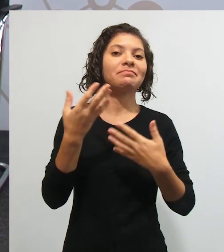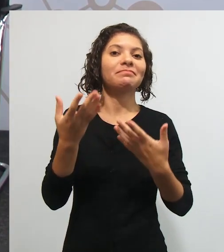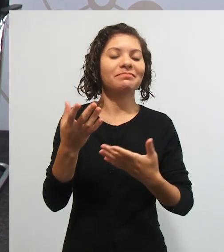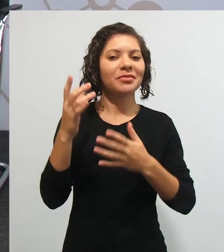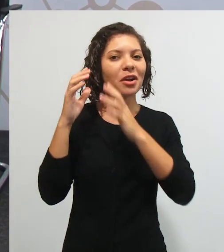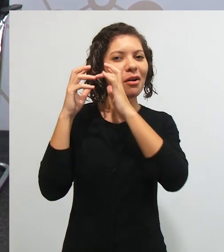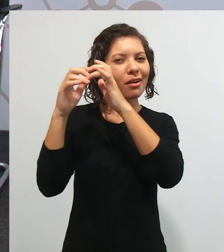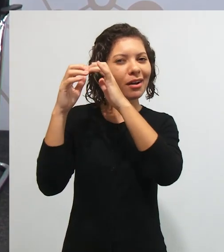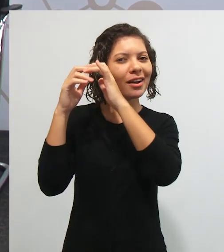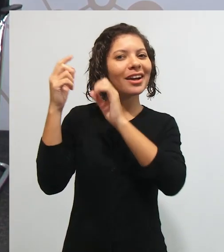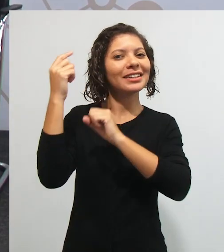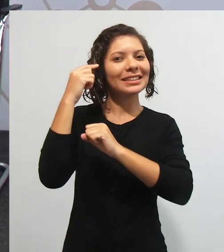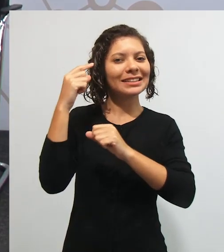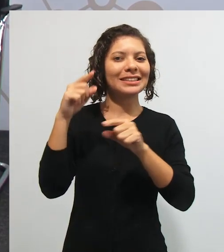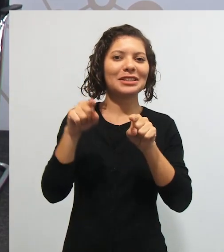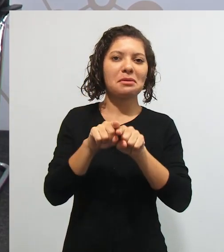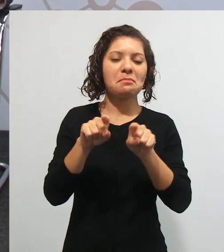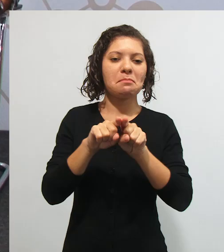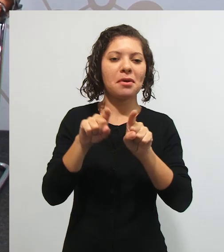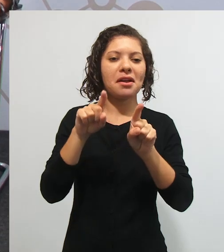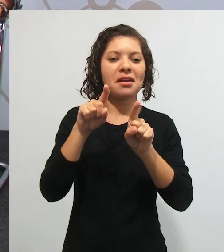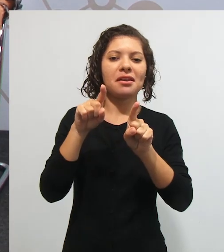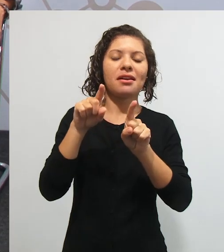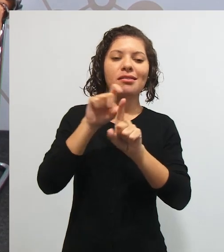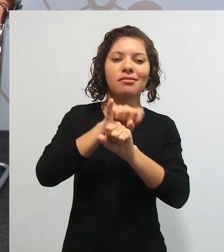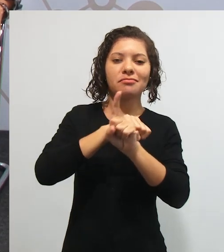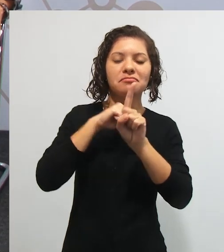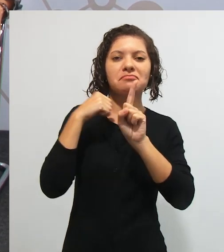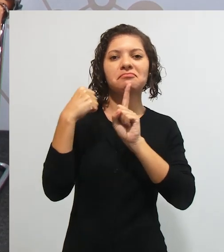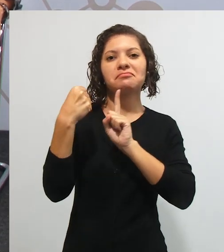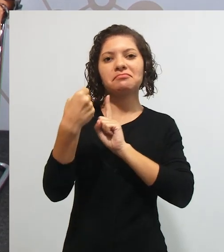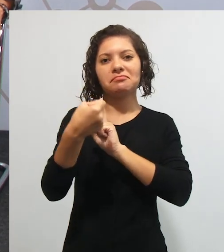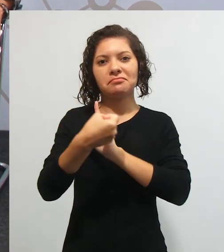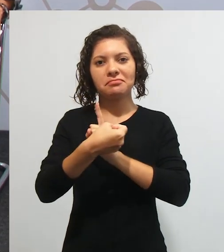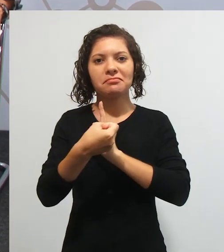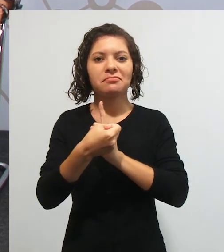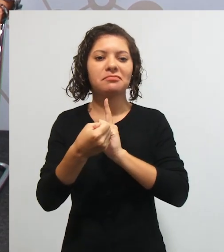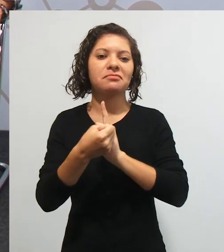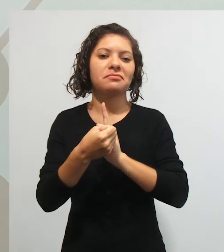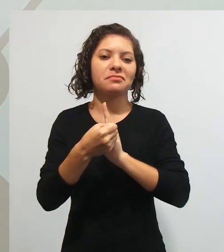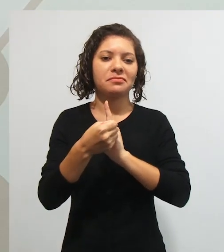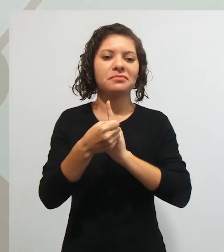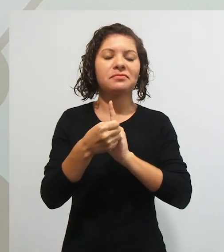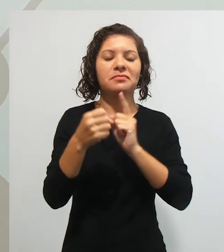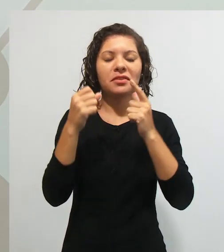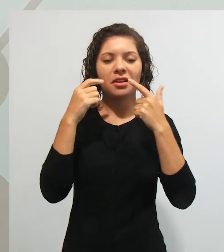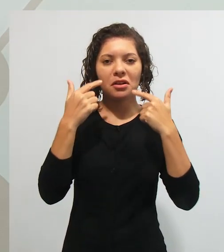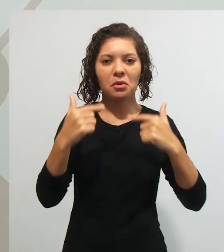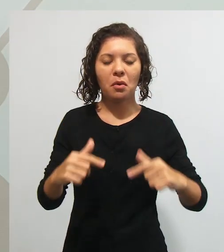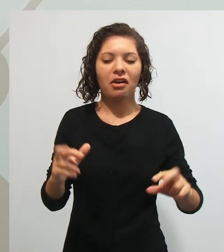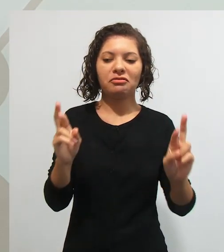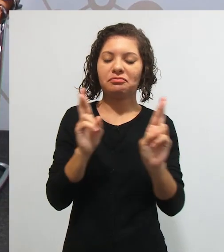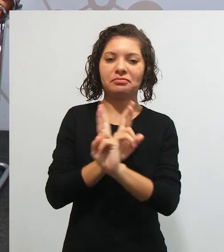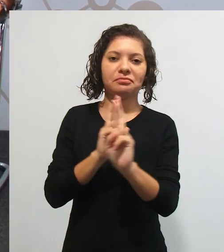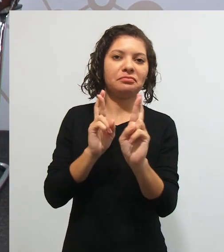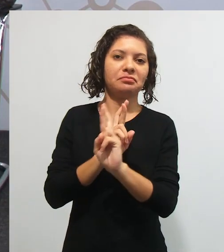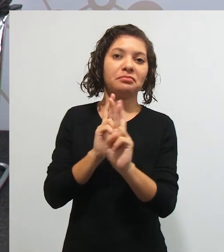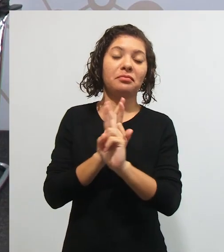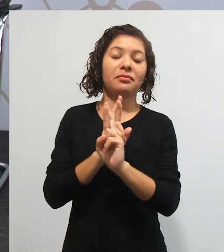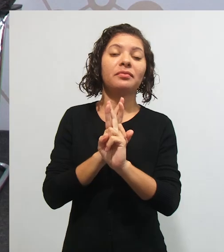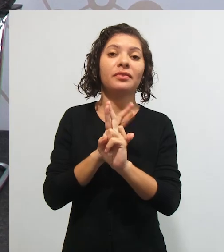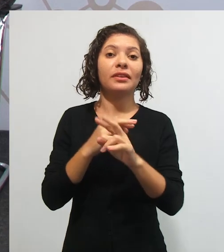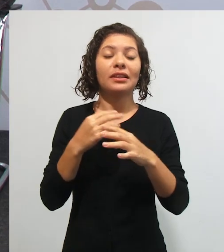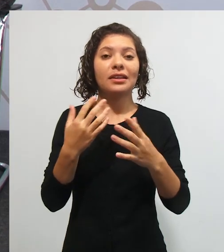consciência também é social, né? Nessa perspectiva. E produto da linguagem. Muito bem.